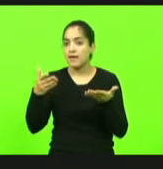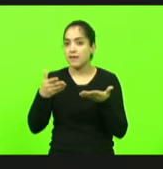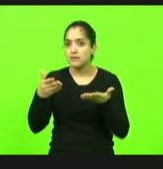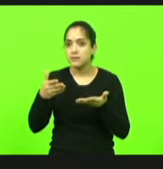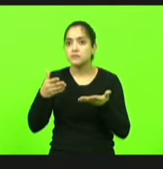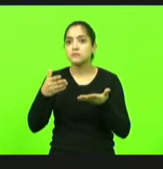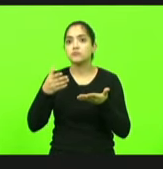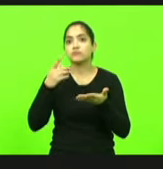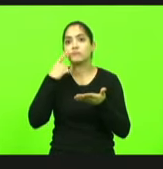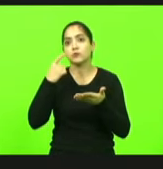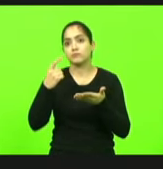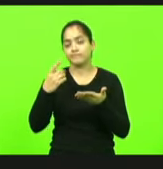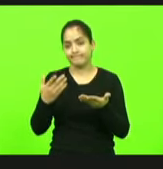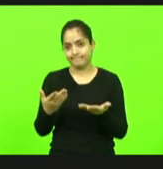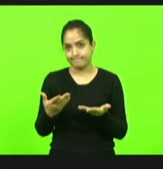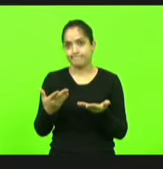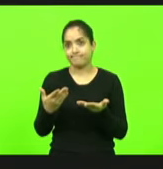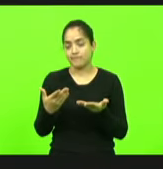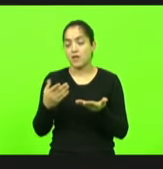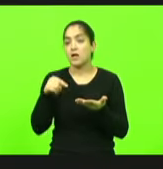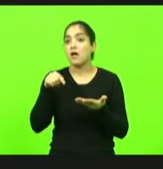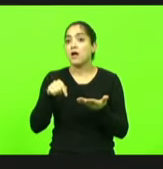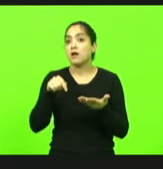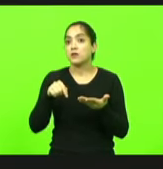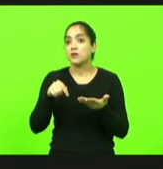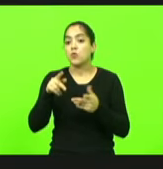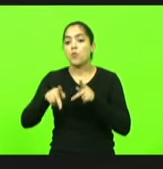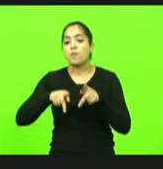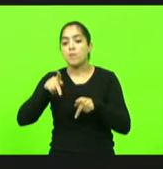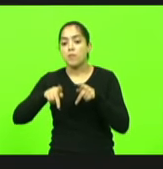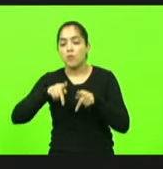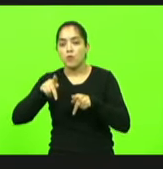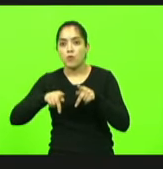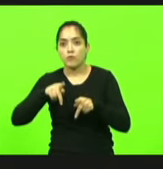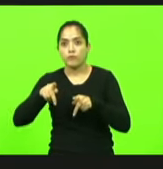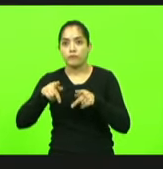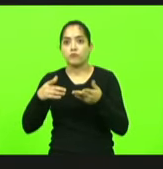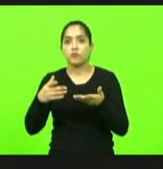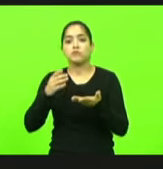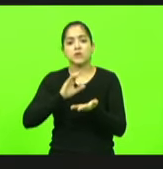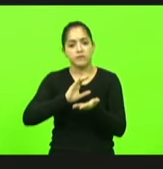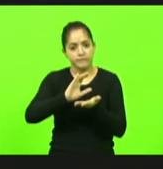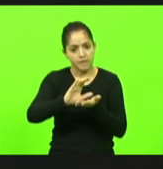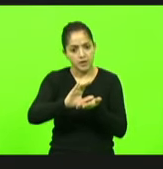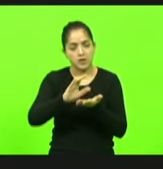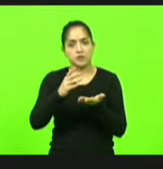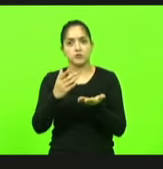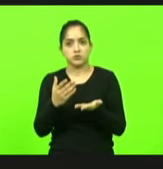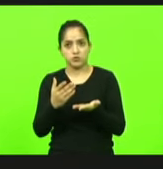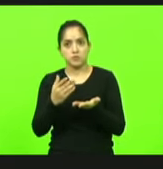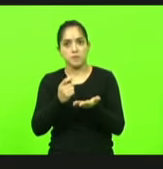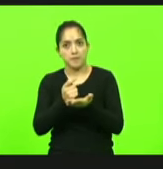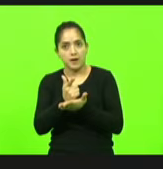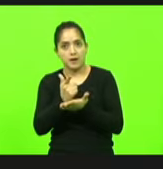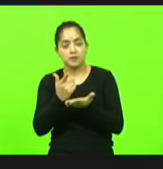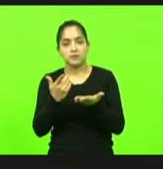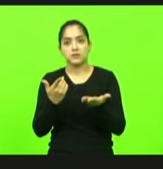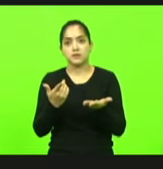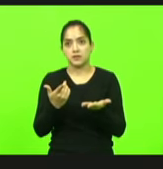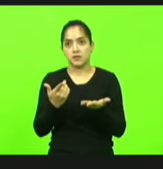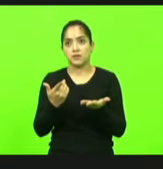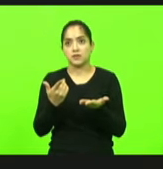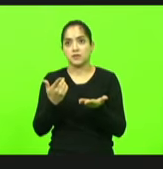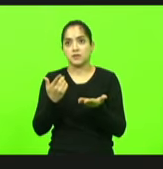me interessa aqui. Nós estamos, o povo catarinense, ele investe, sim, ele, não podemos dizer que o